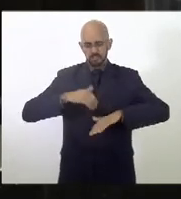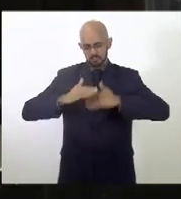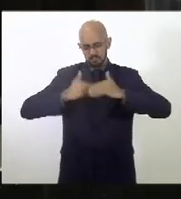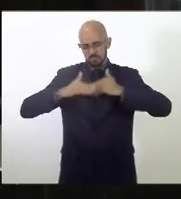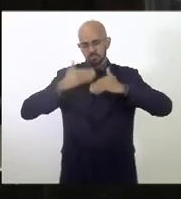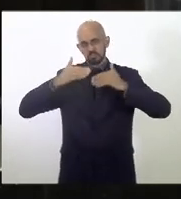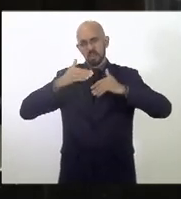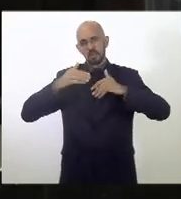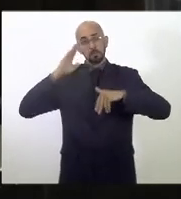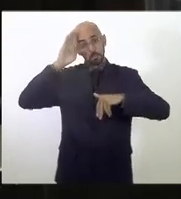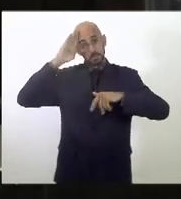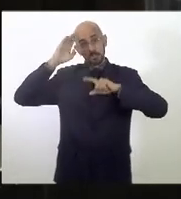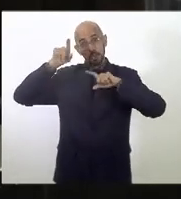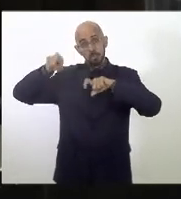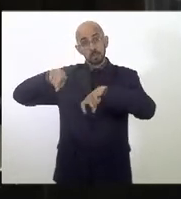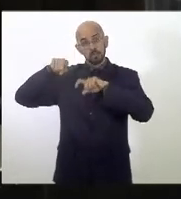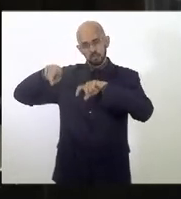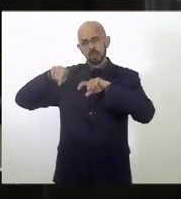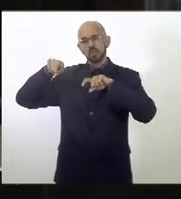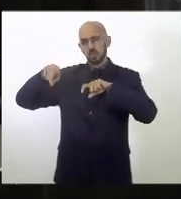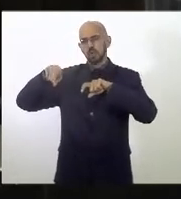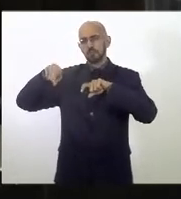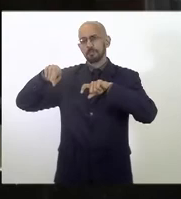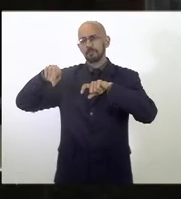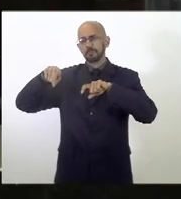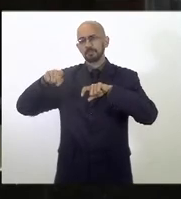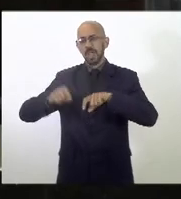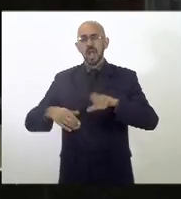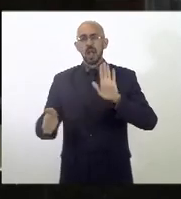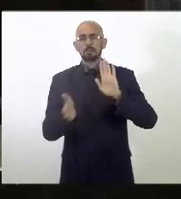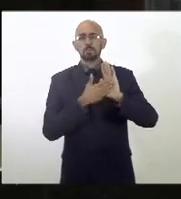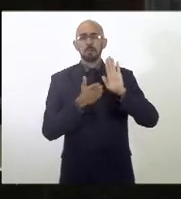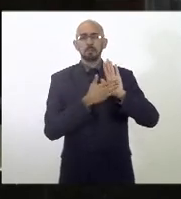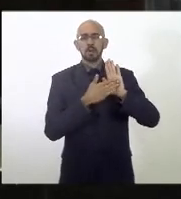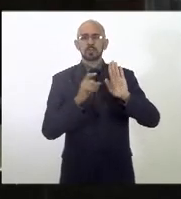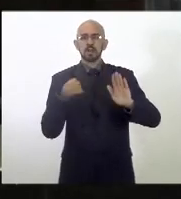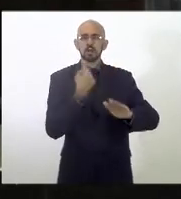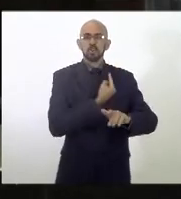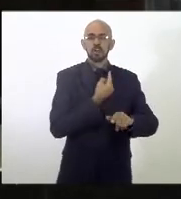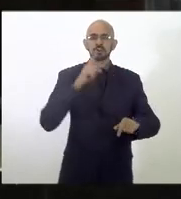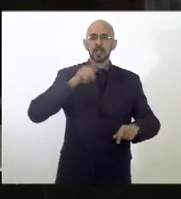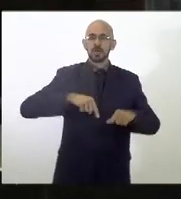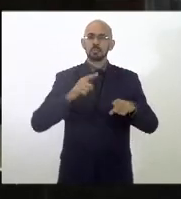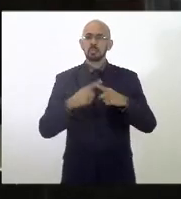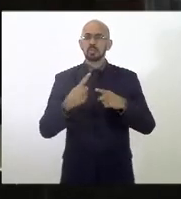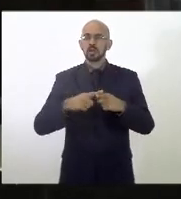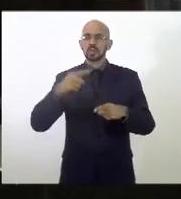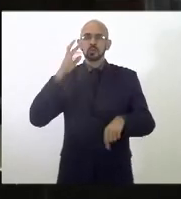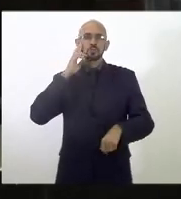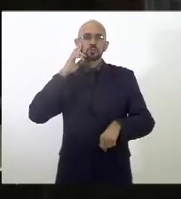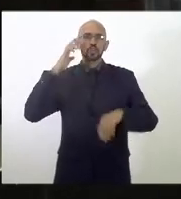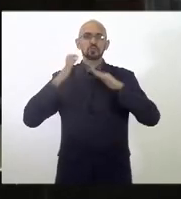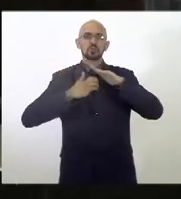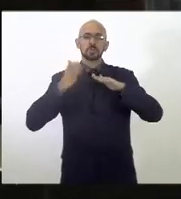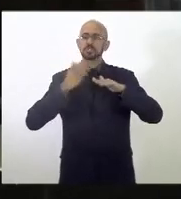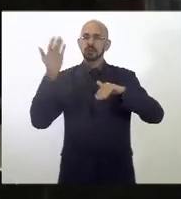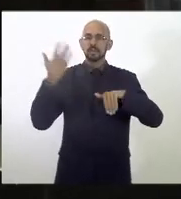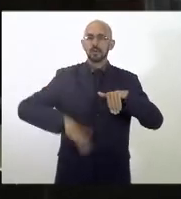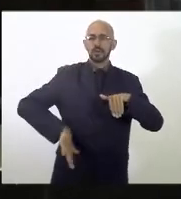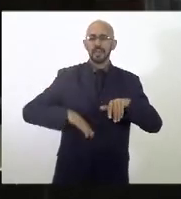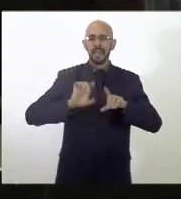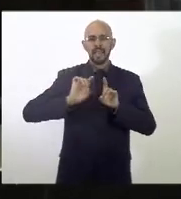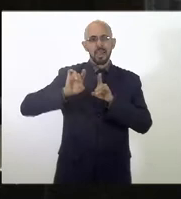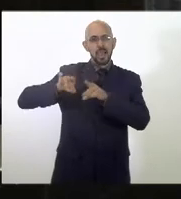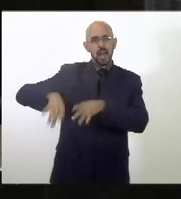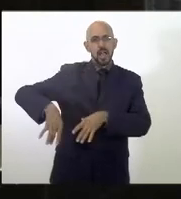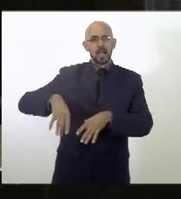principalmente o interior. O nosso propósito que nos une, que nós somos empresários que não queremos ir embora do Rio de Janeiro. A gente não quer